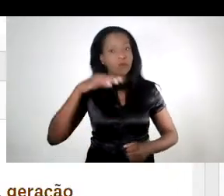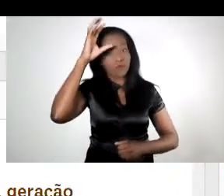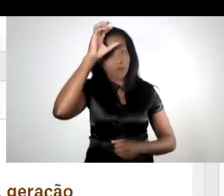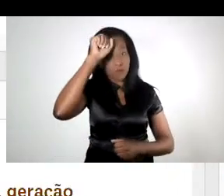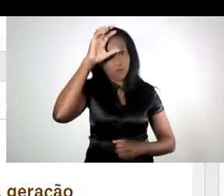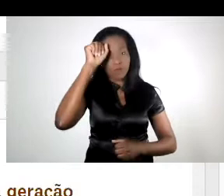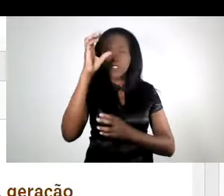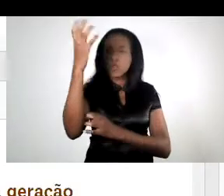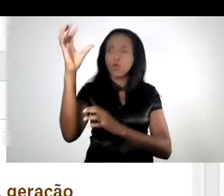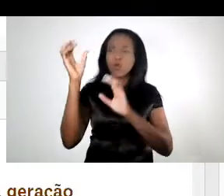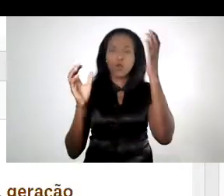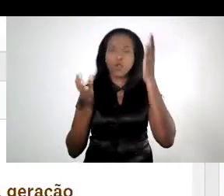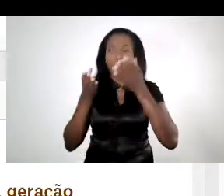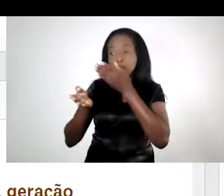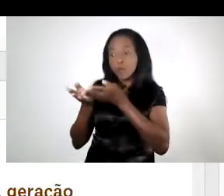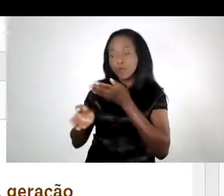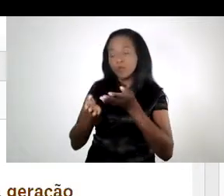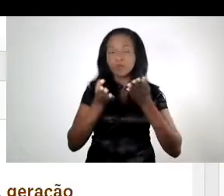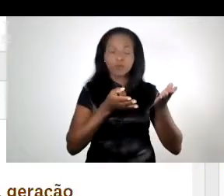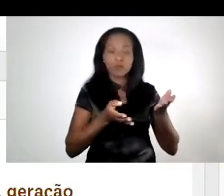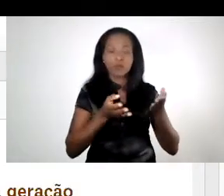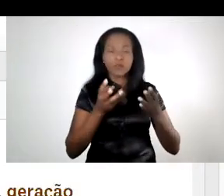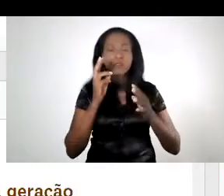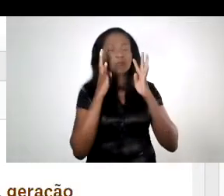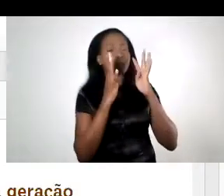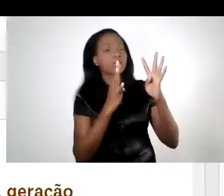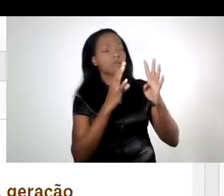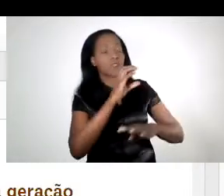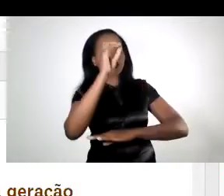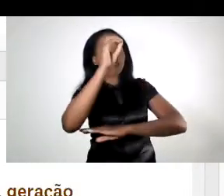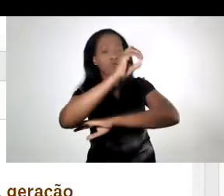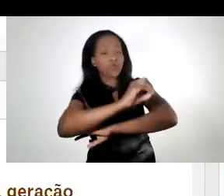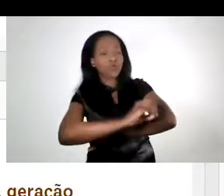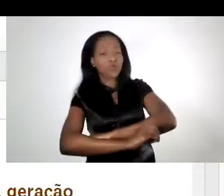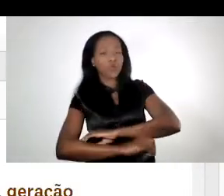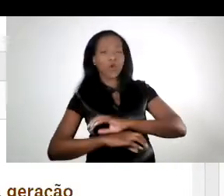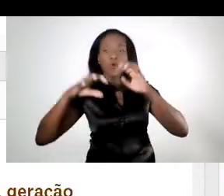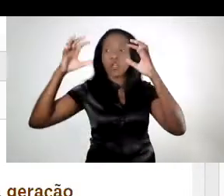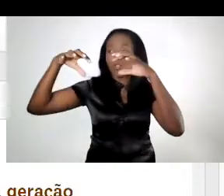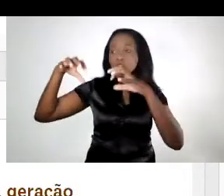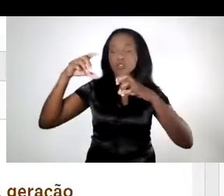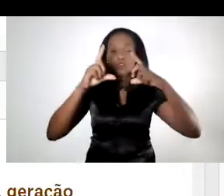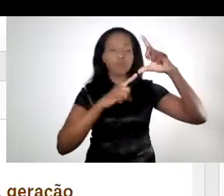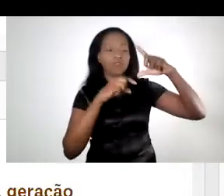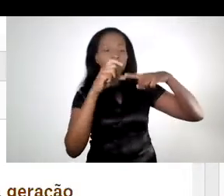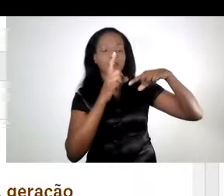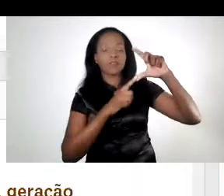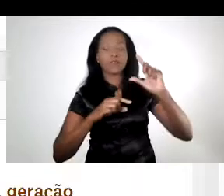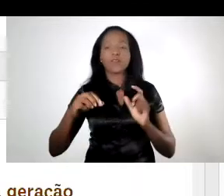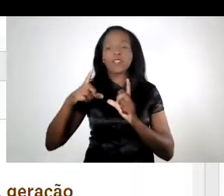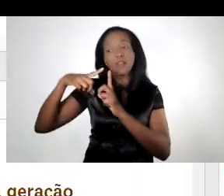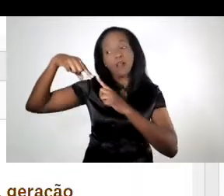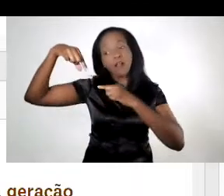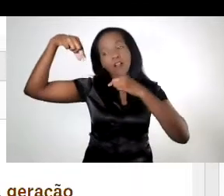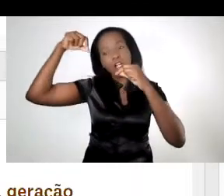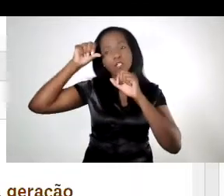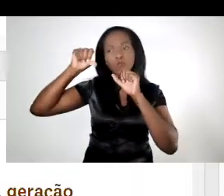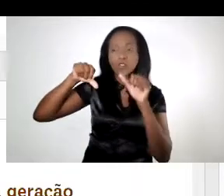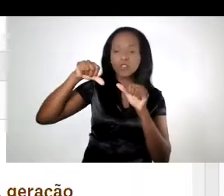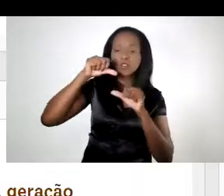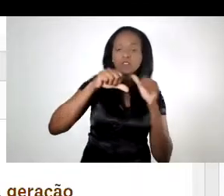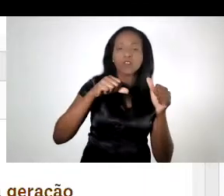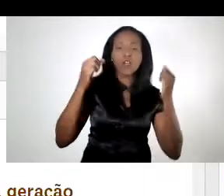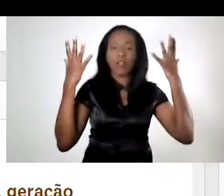floresta, a observar o sol, a chuva, as estrelas, as mudanças da lua, os animais,